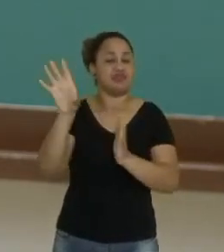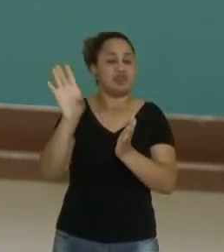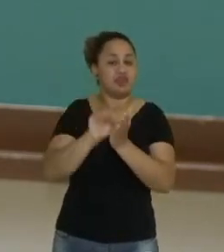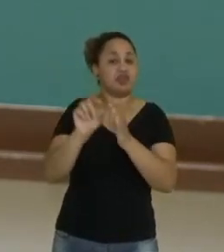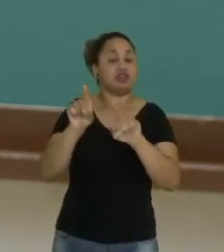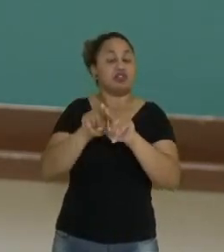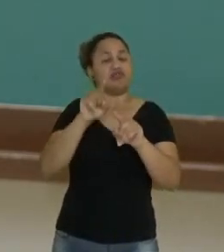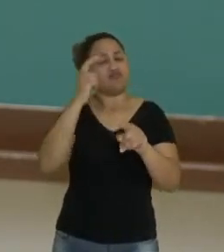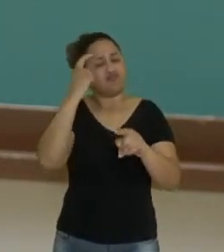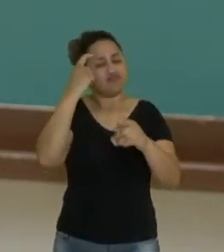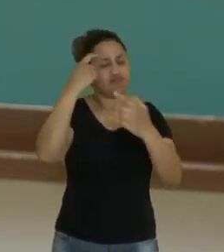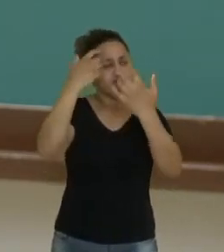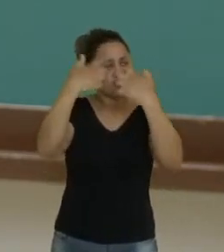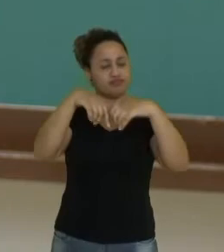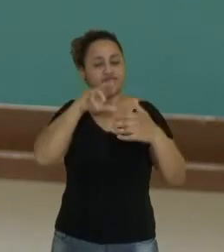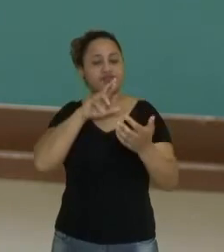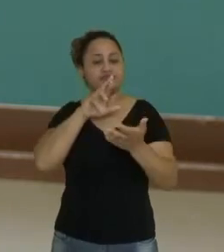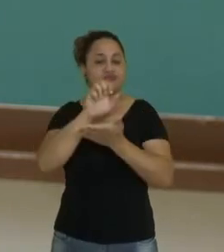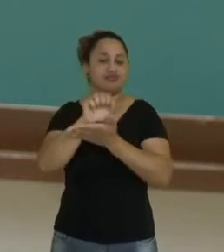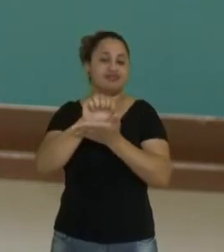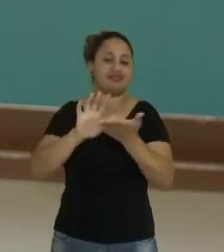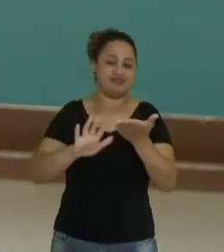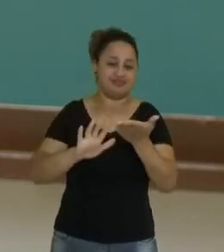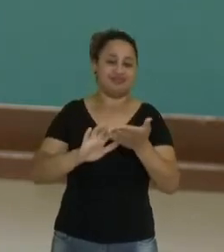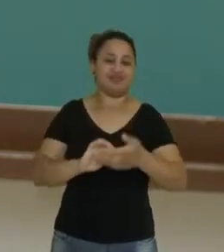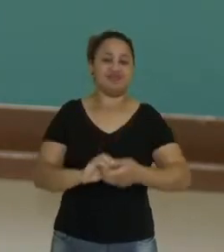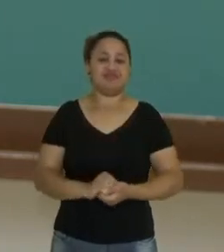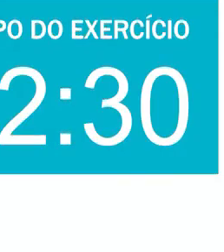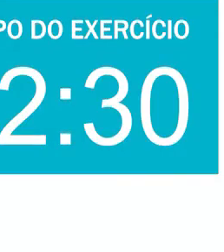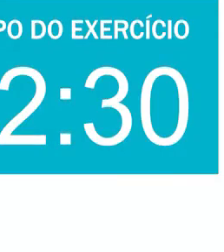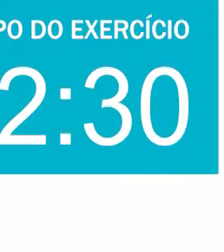já se questionar e responder também.